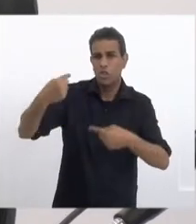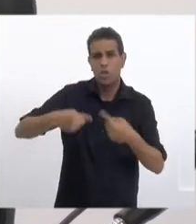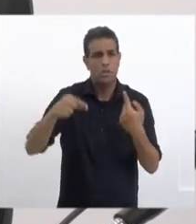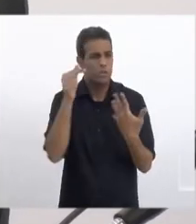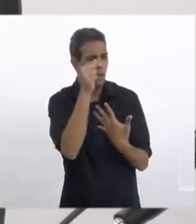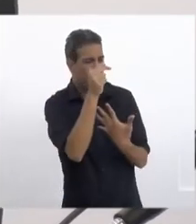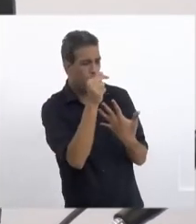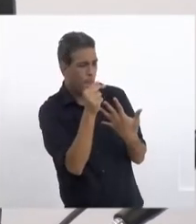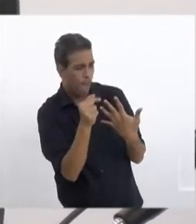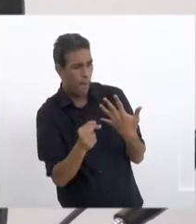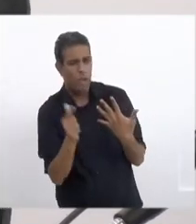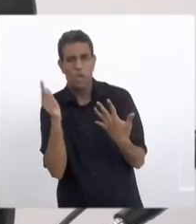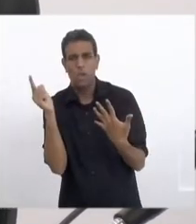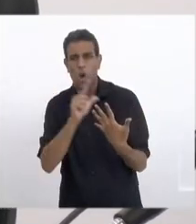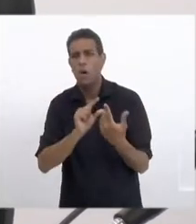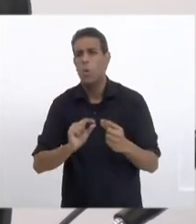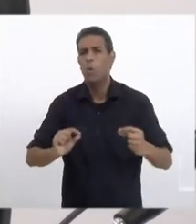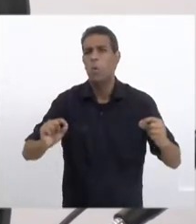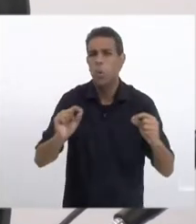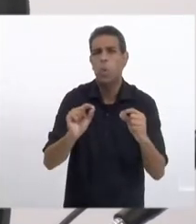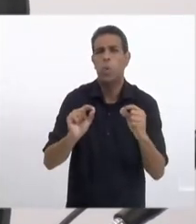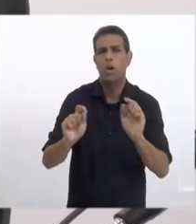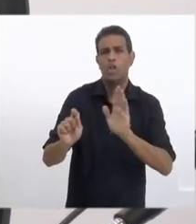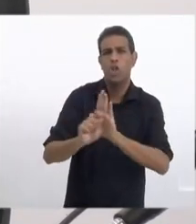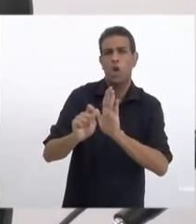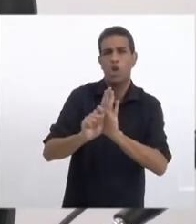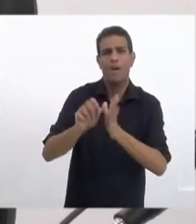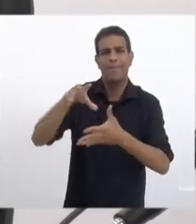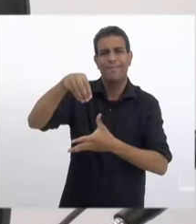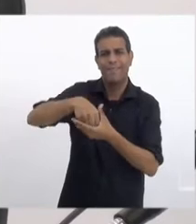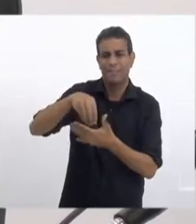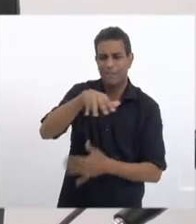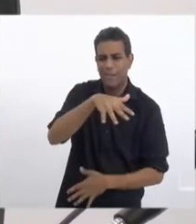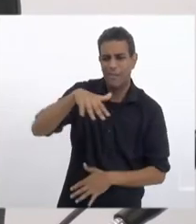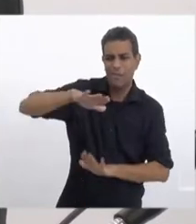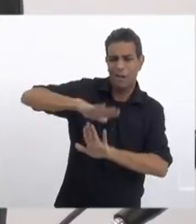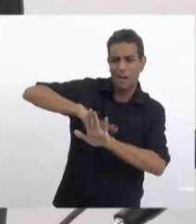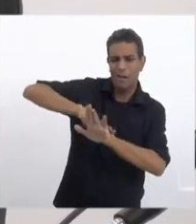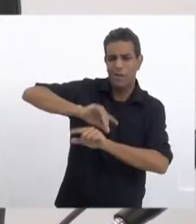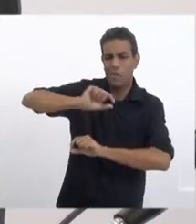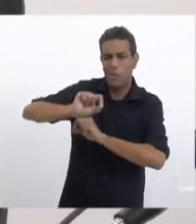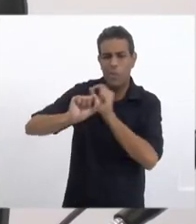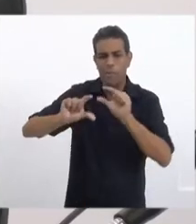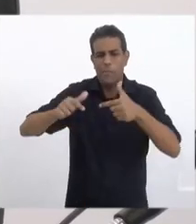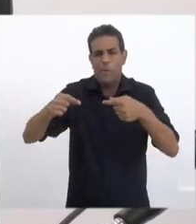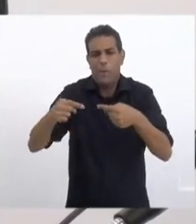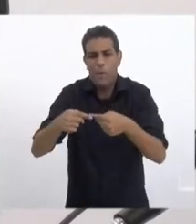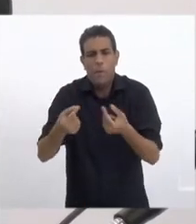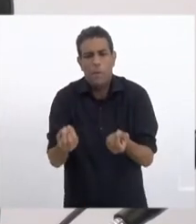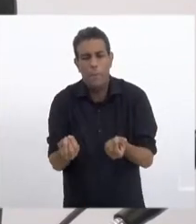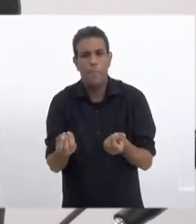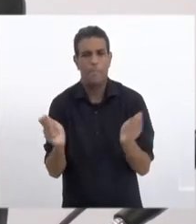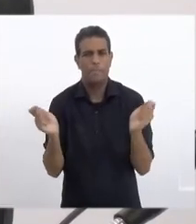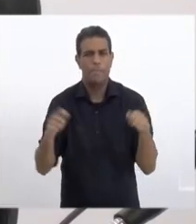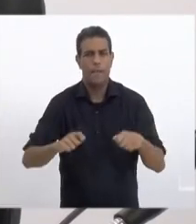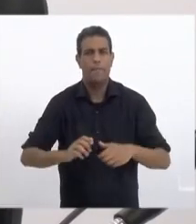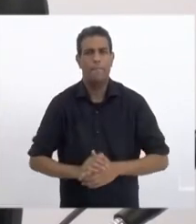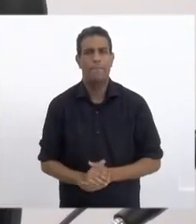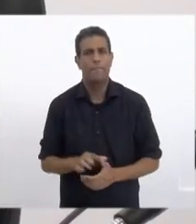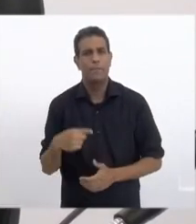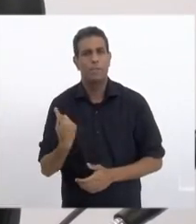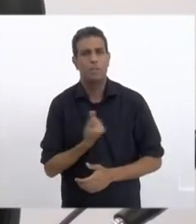gente não vê a política de drogas num campo ideológico ou partidário, ou seja, ser a favor ou contra aquilo. Acho que acredito